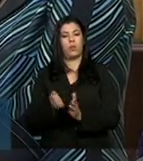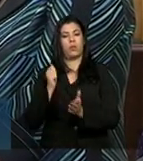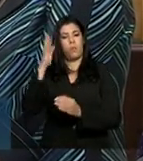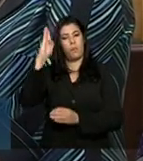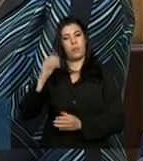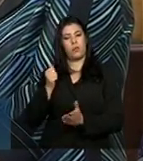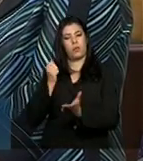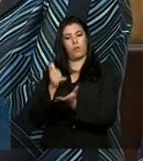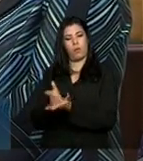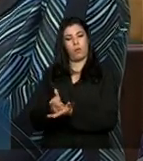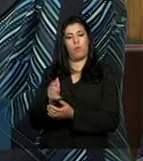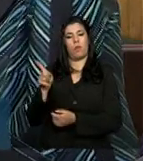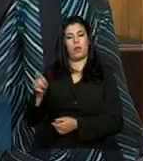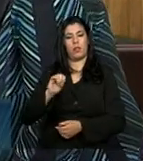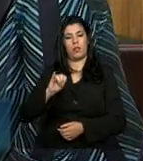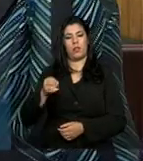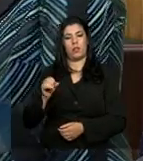Jordânia.